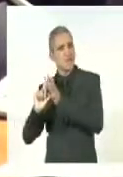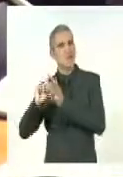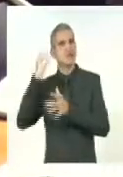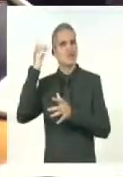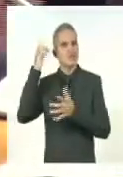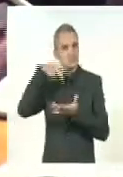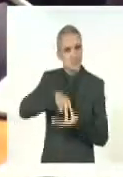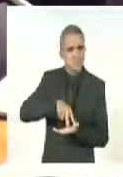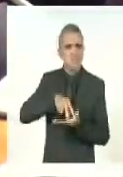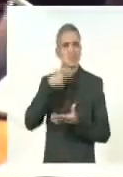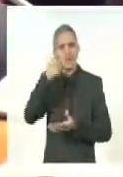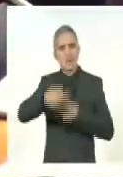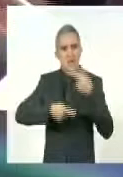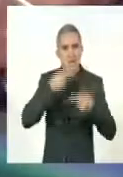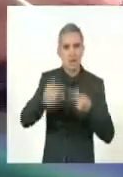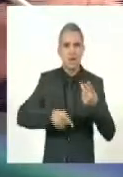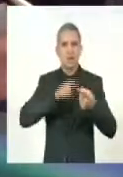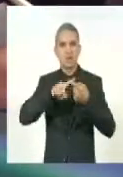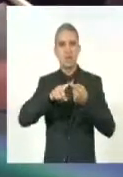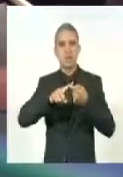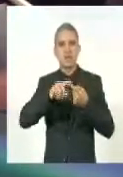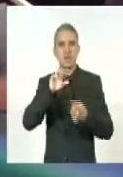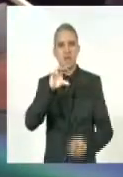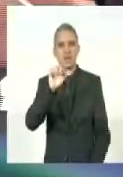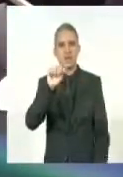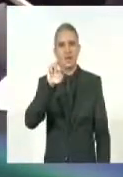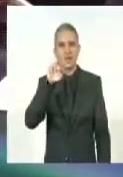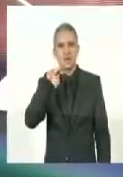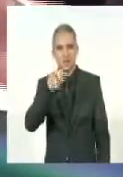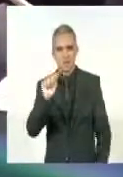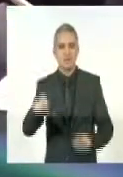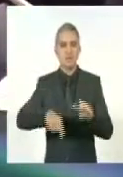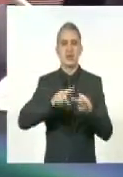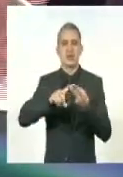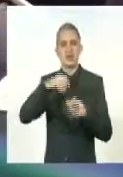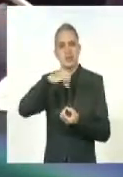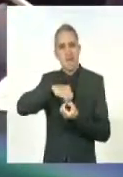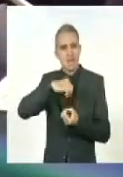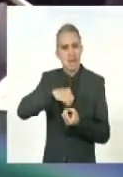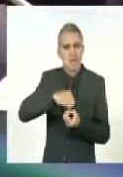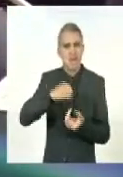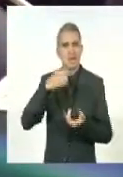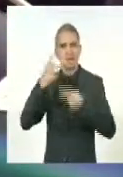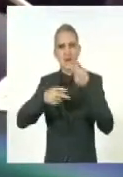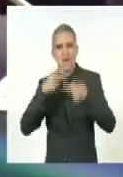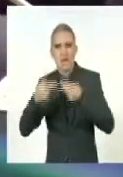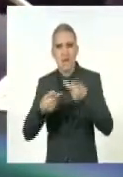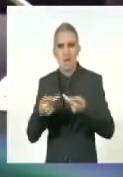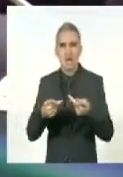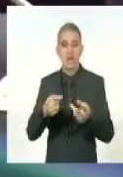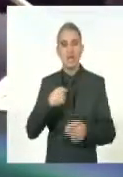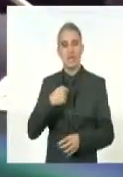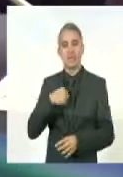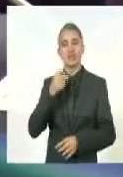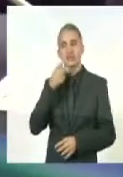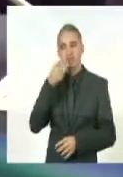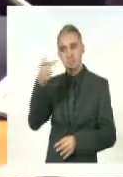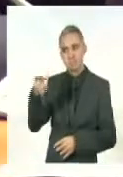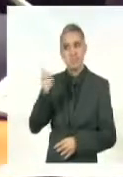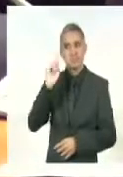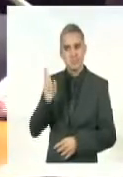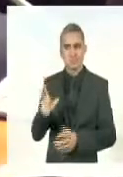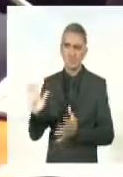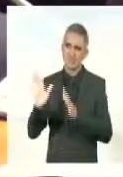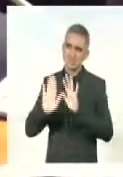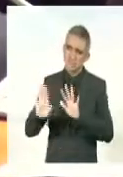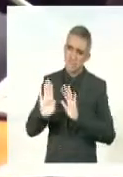Lázaro, isso é um absurdo. Rapaz, isso é uma falta de vergonha. Não precisa isso, pelo amor de Deus. Hoje pode. Hoje